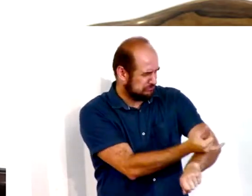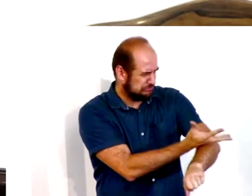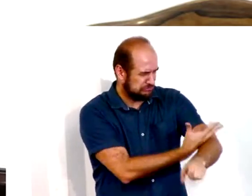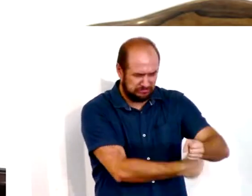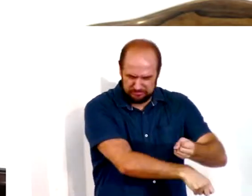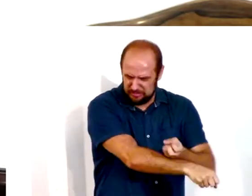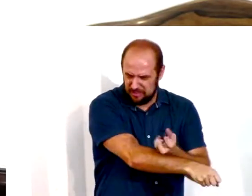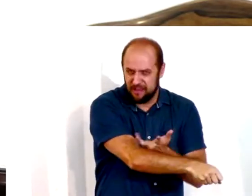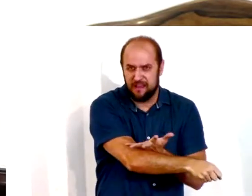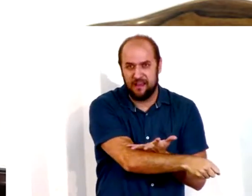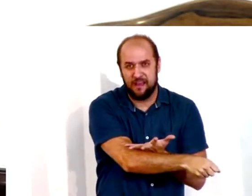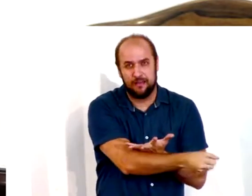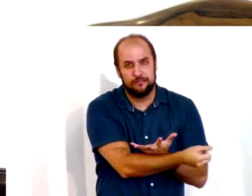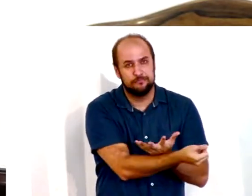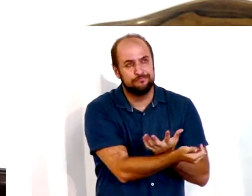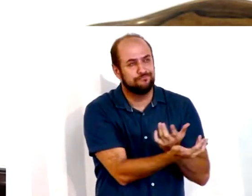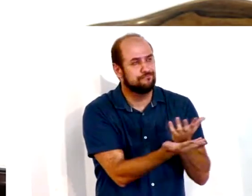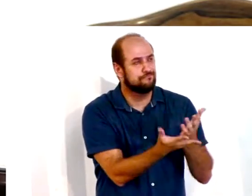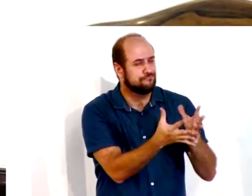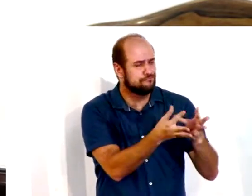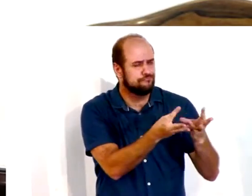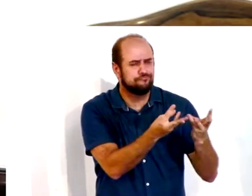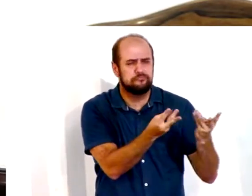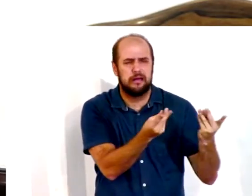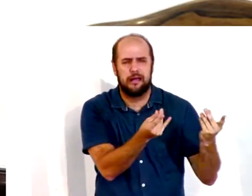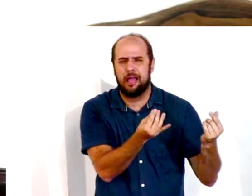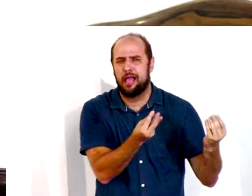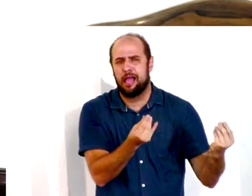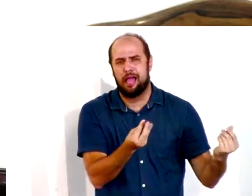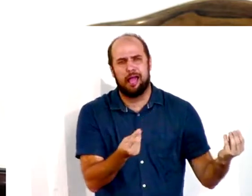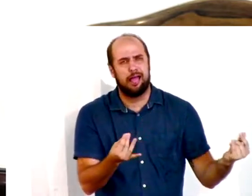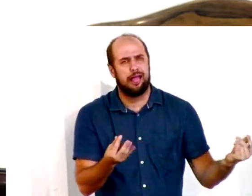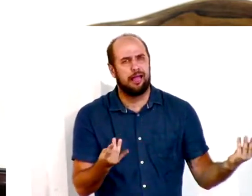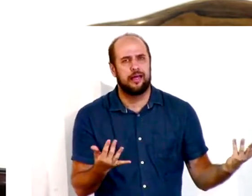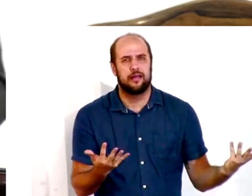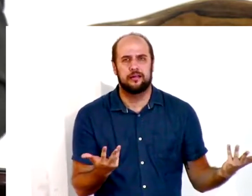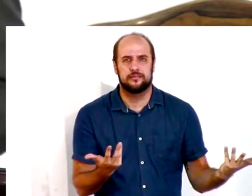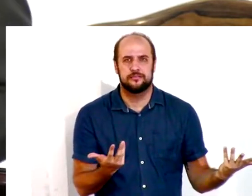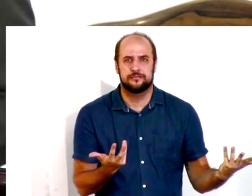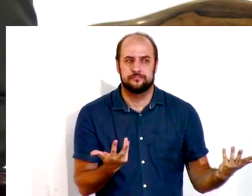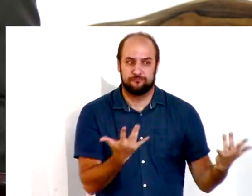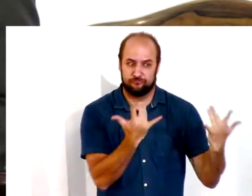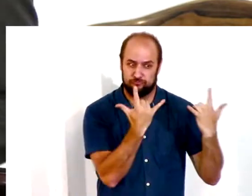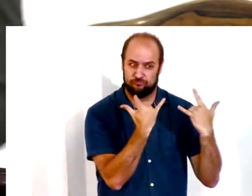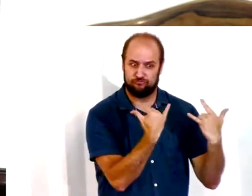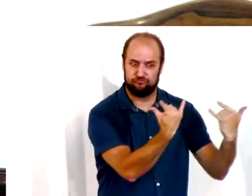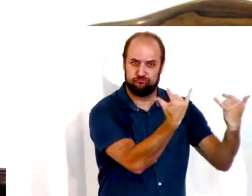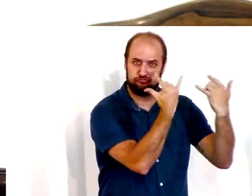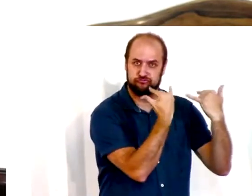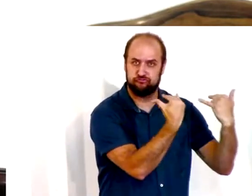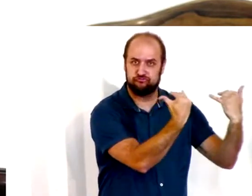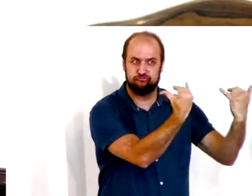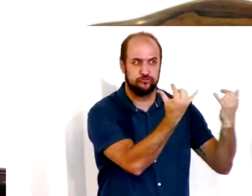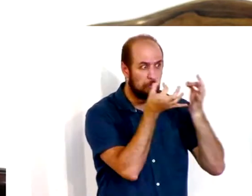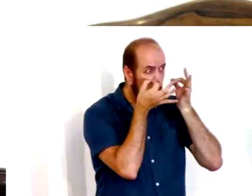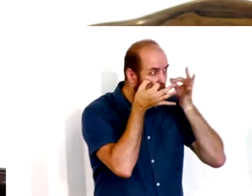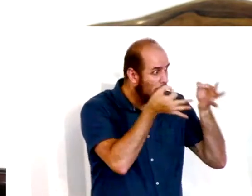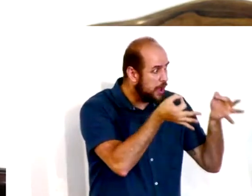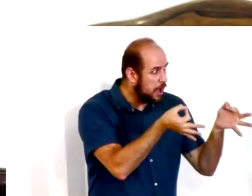que passam, não permanecem, mas são atrativas, nos chama a